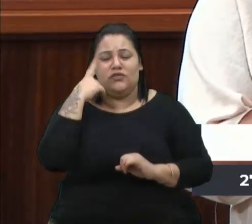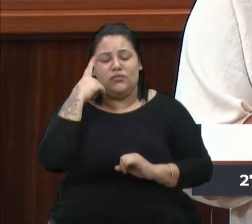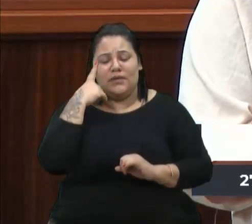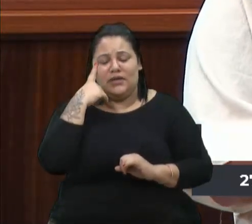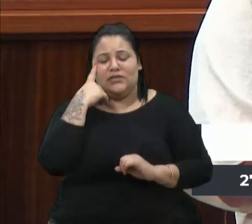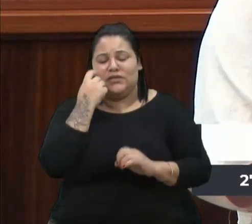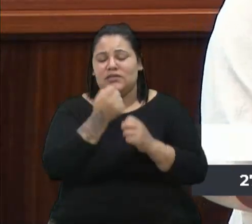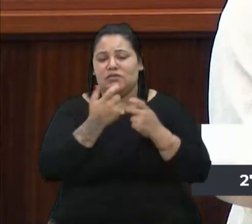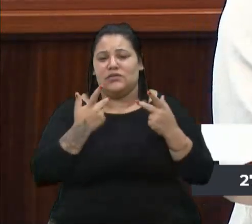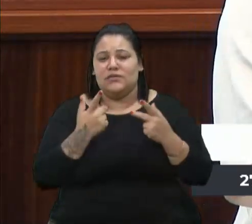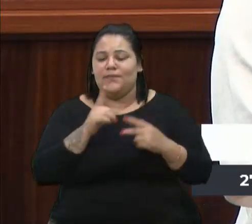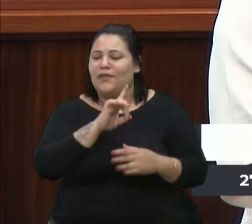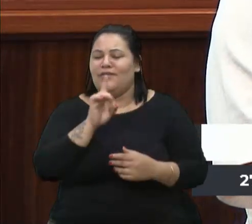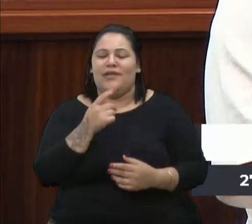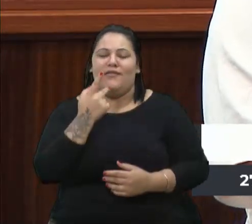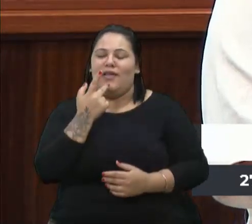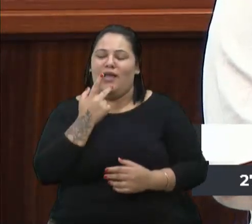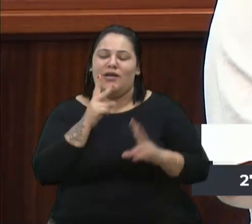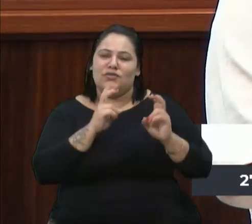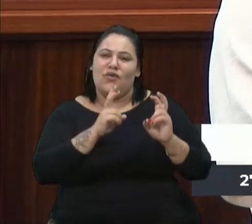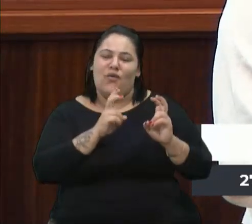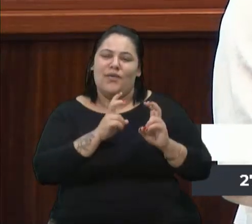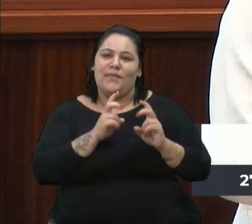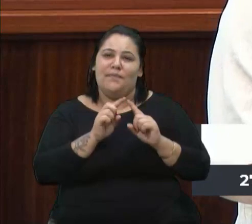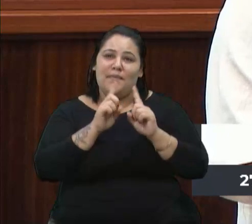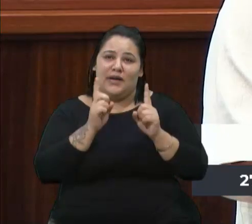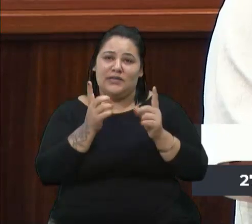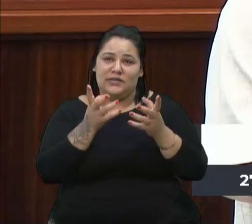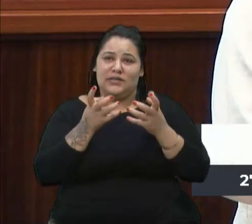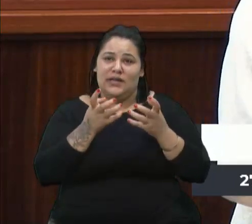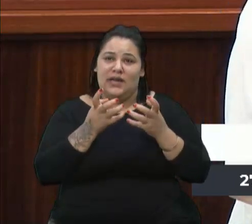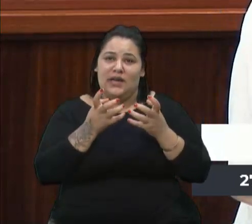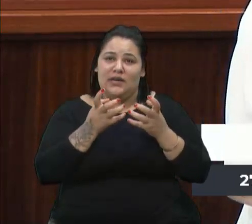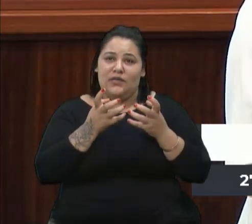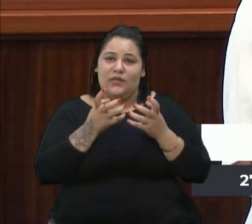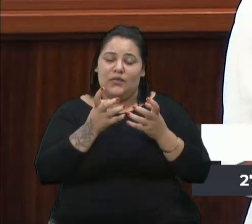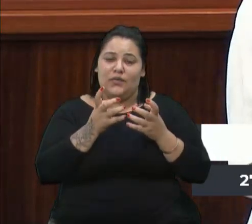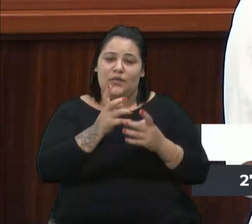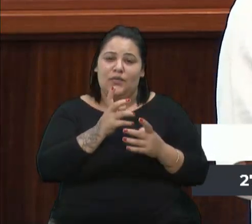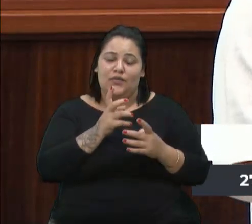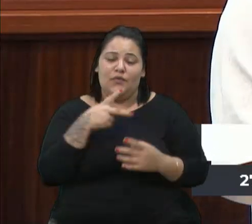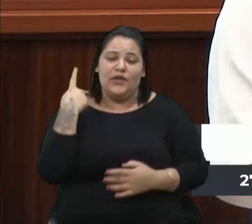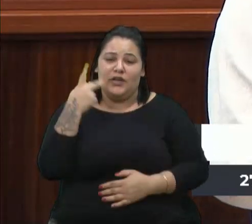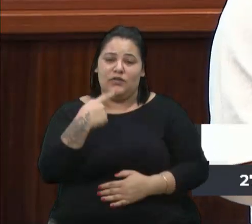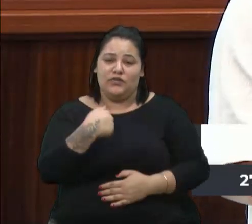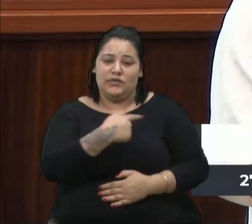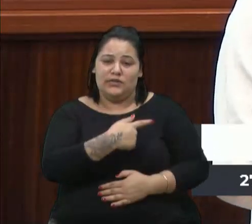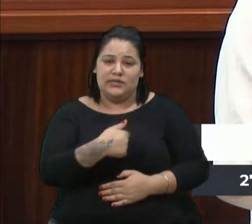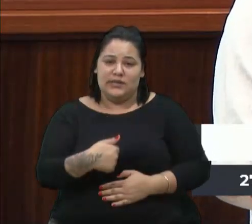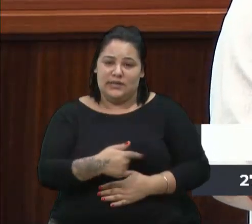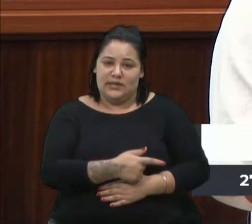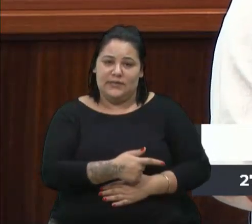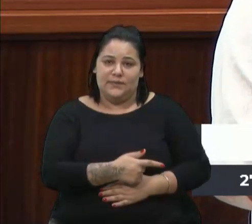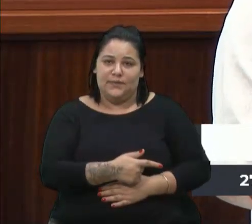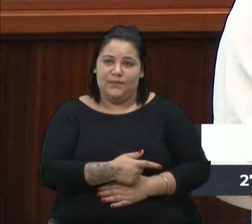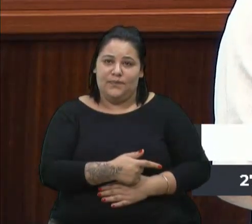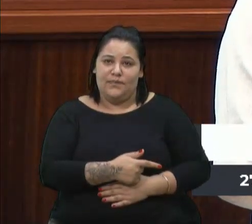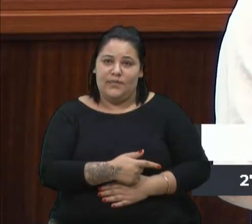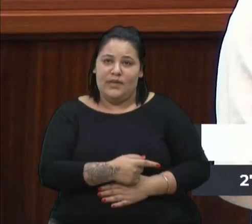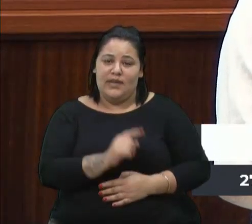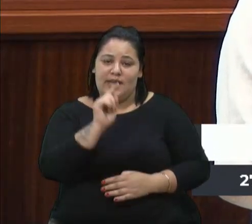sobre isso, mas eu quero falar, vereador Zanquim, que essa liberdade,